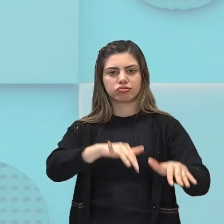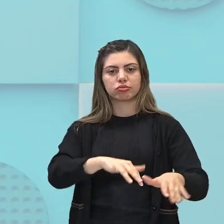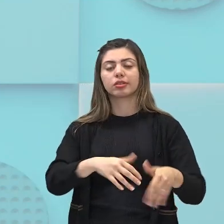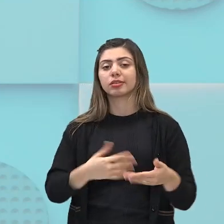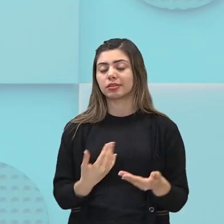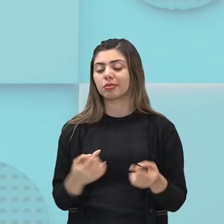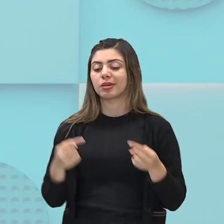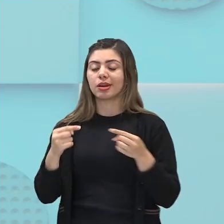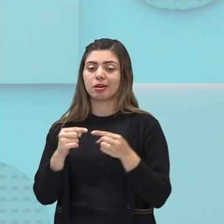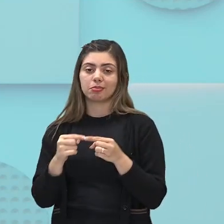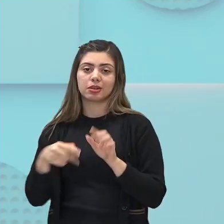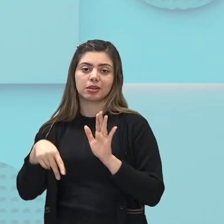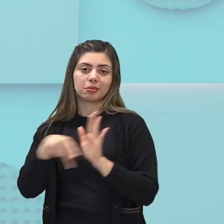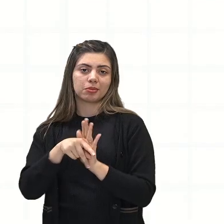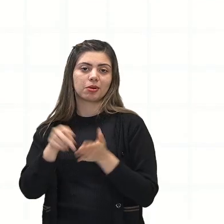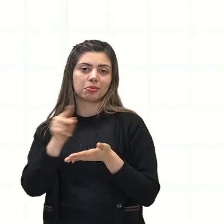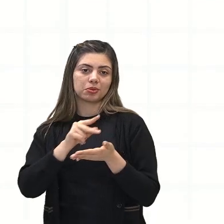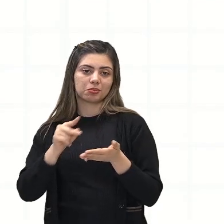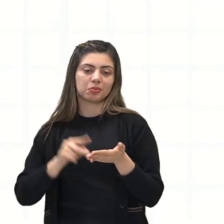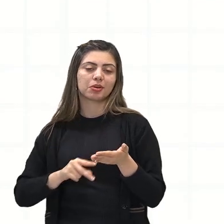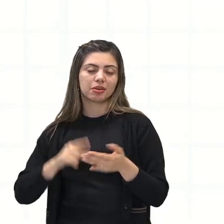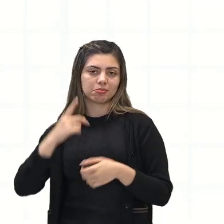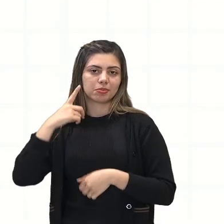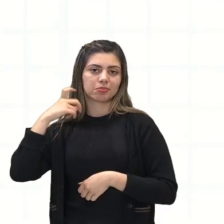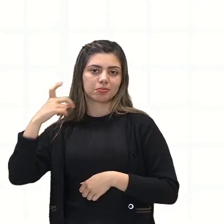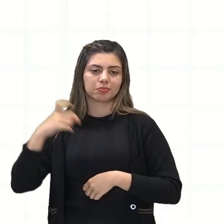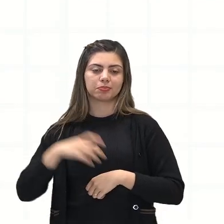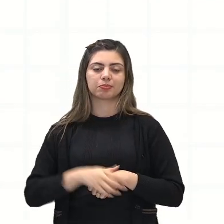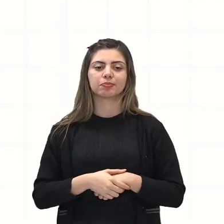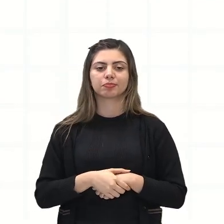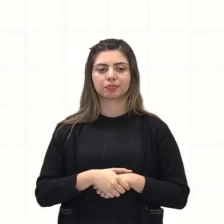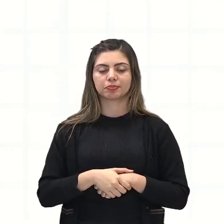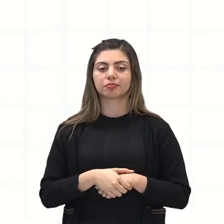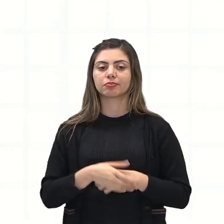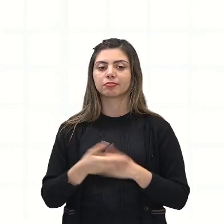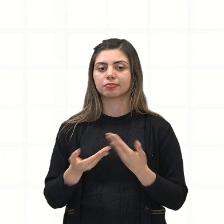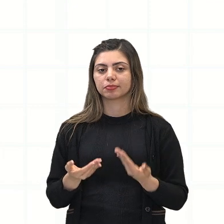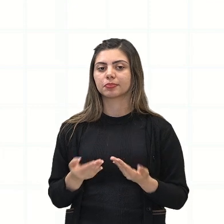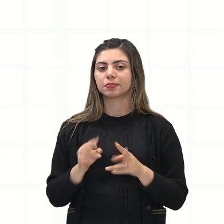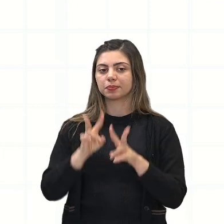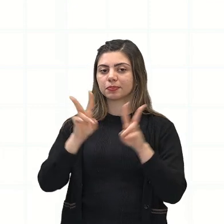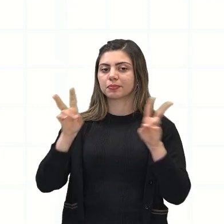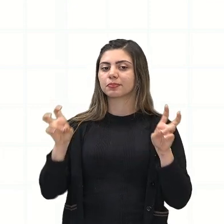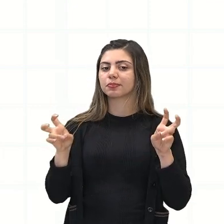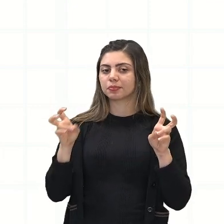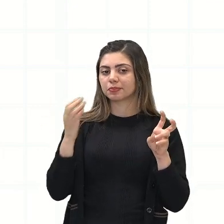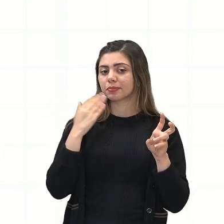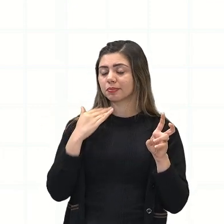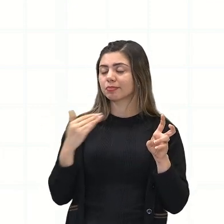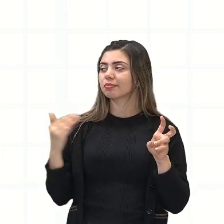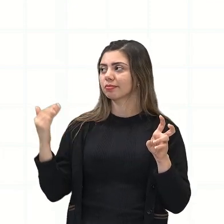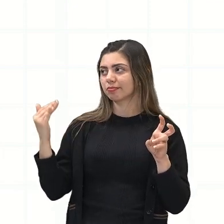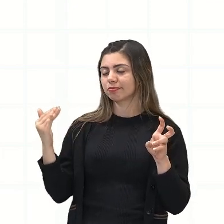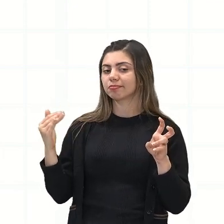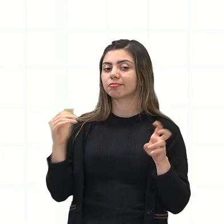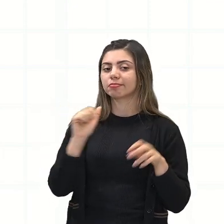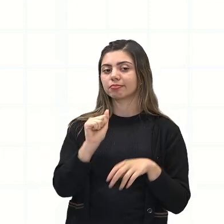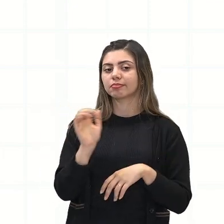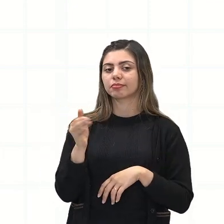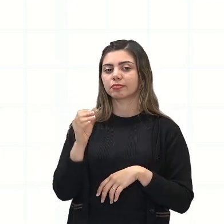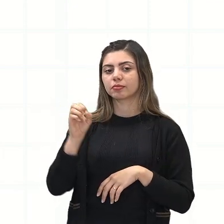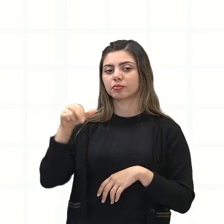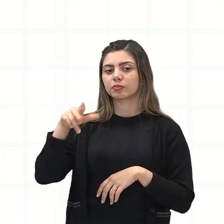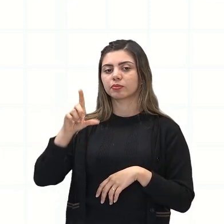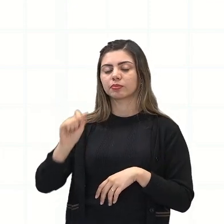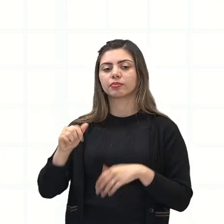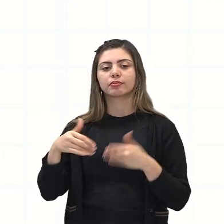Vamos voltar a ele. Então a gente tem aí a onda e eu posso ter um destaque